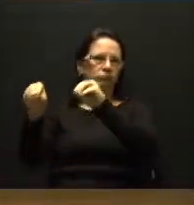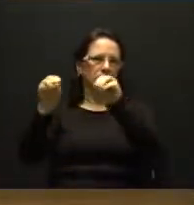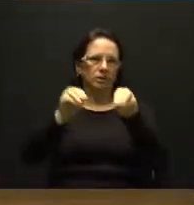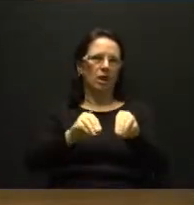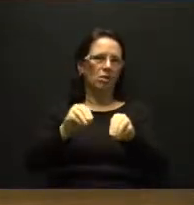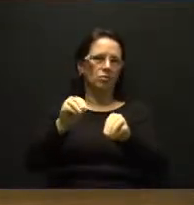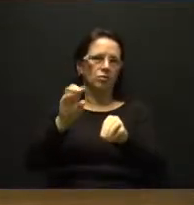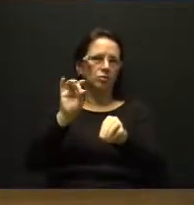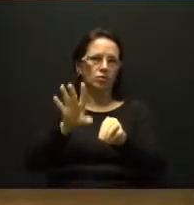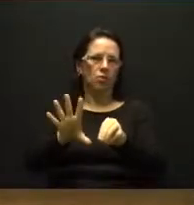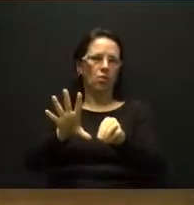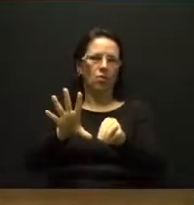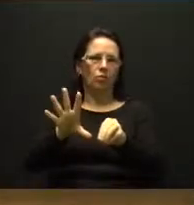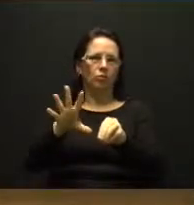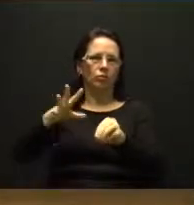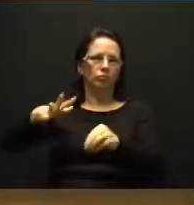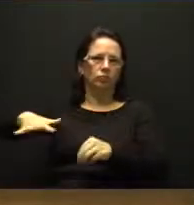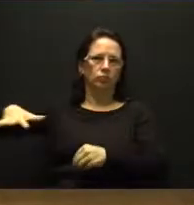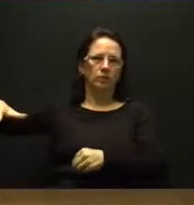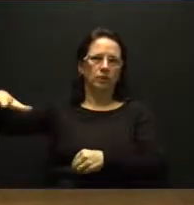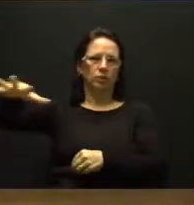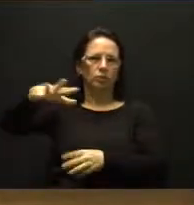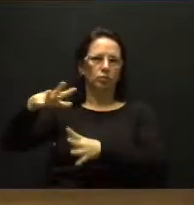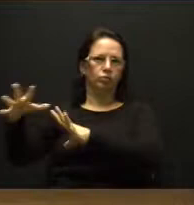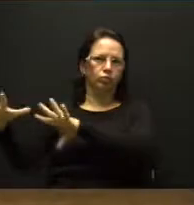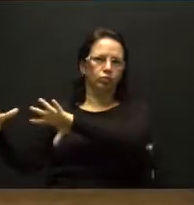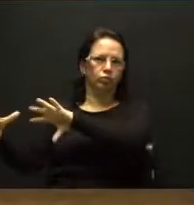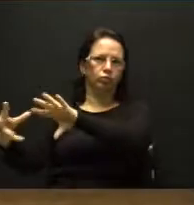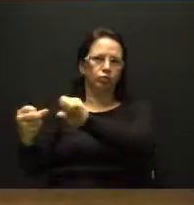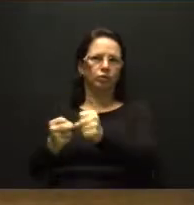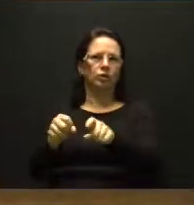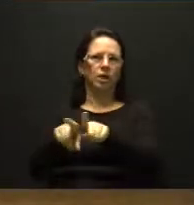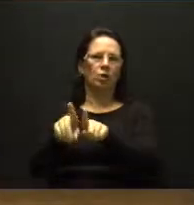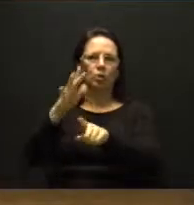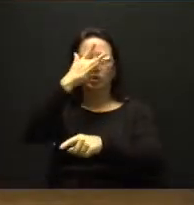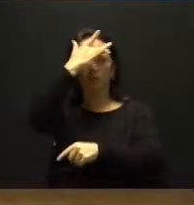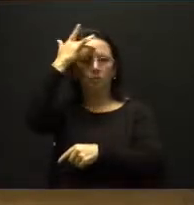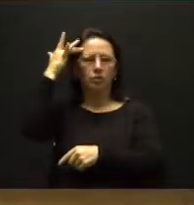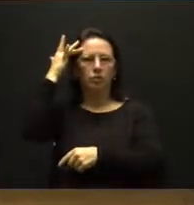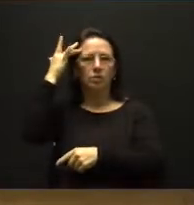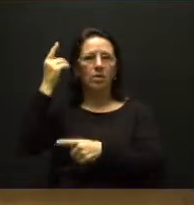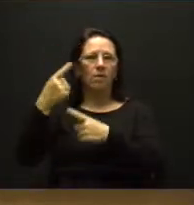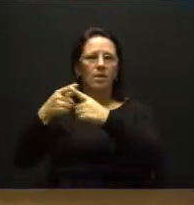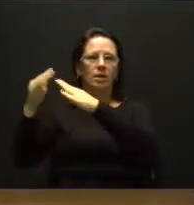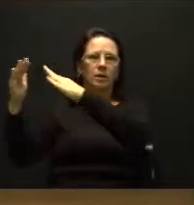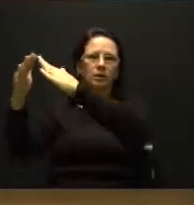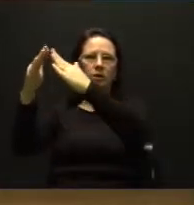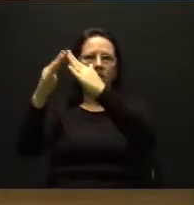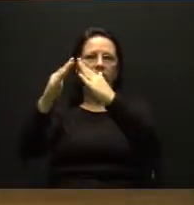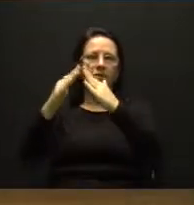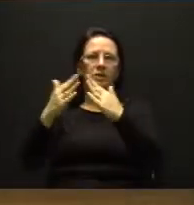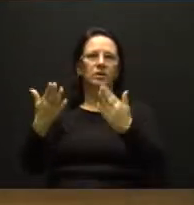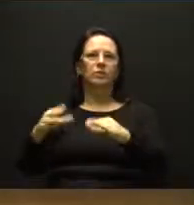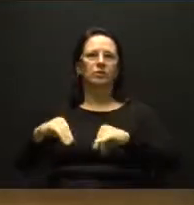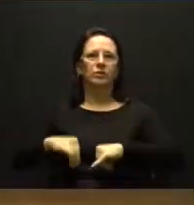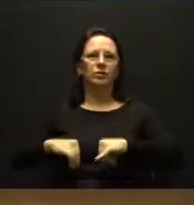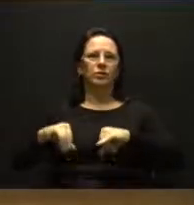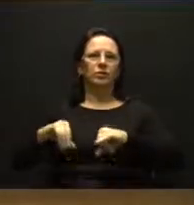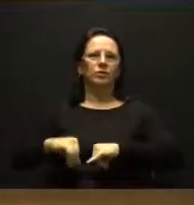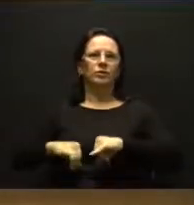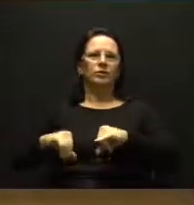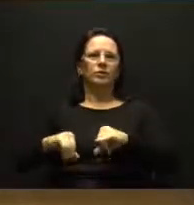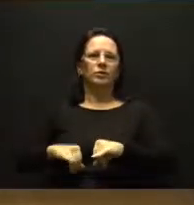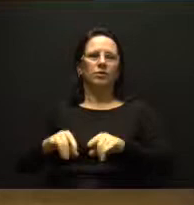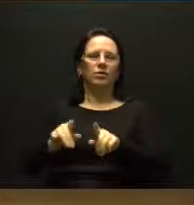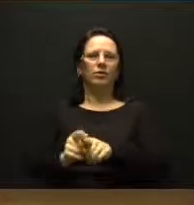removeu bairro na sua totalidade mas muitos vizinhos que estão auxílio aluguel hoje padece o vereador a gente